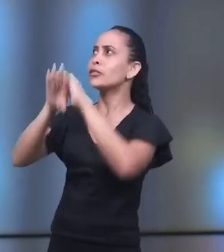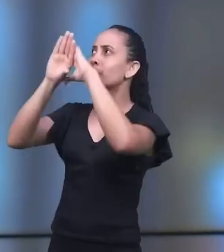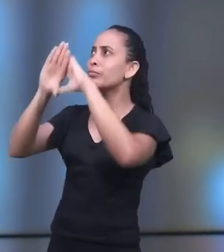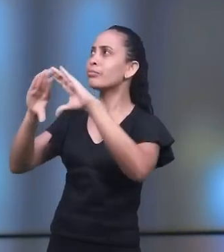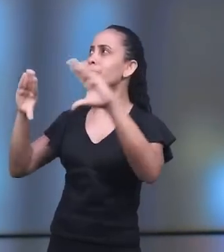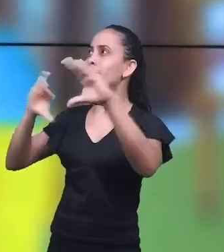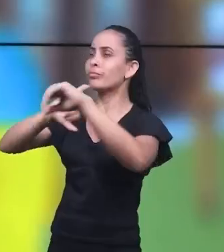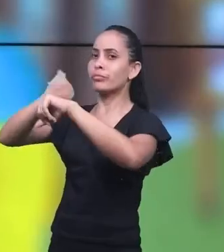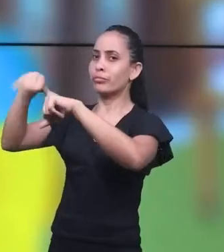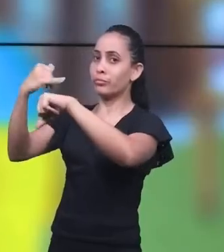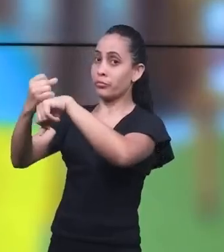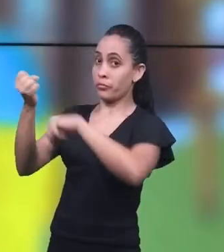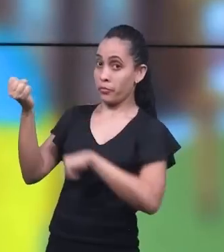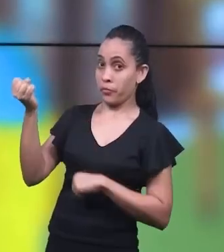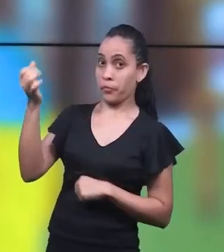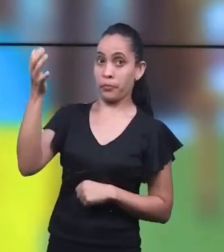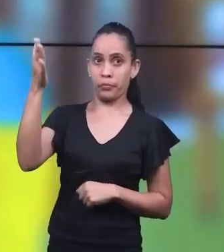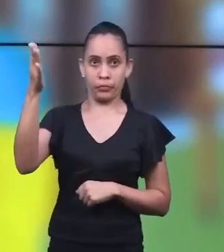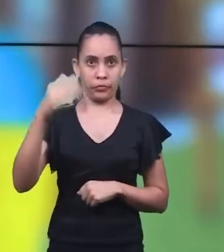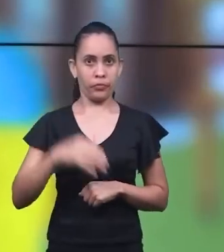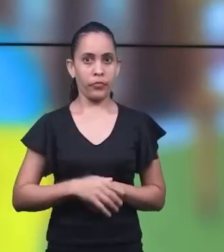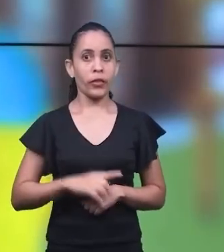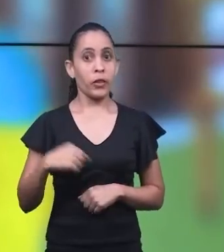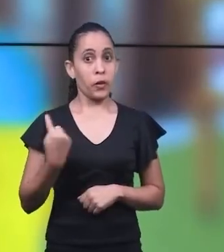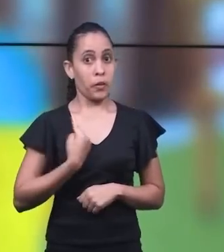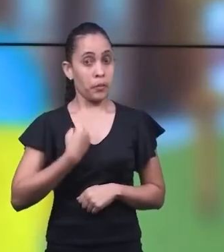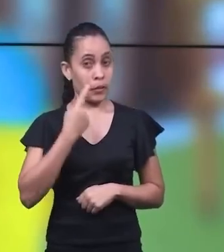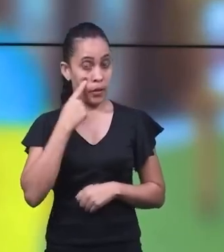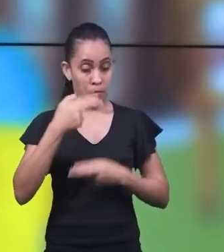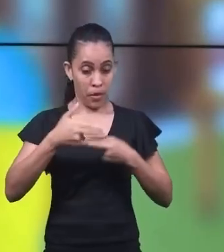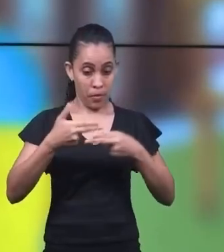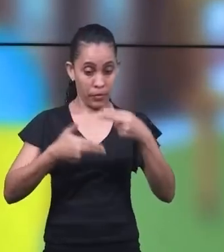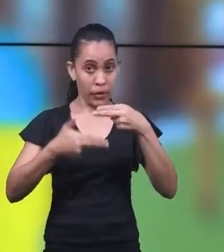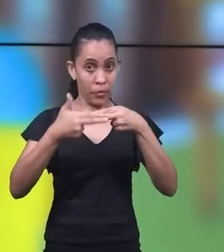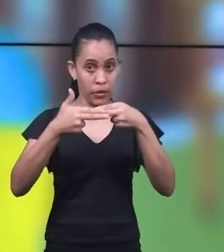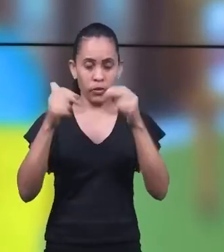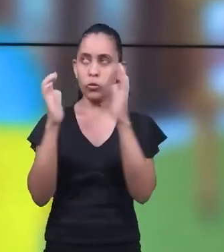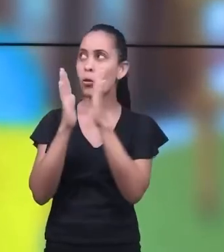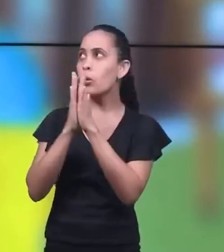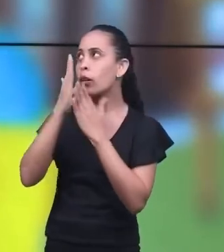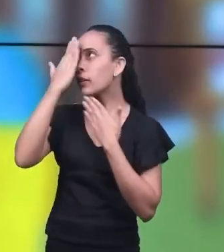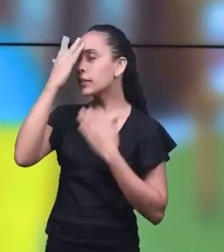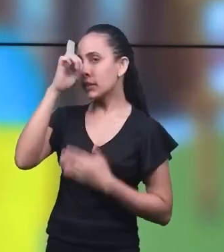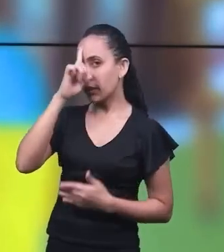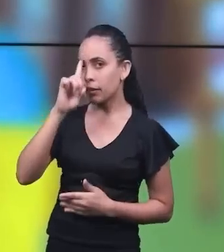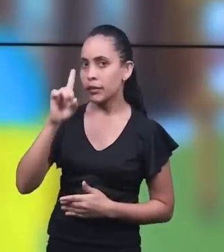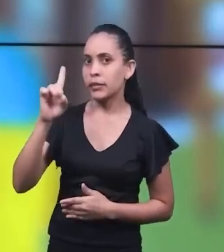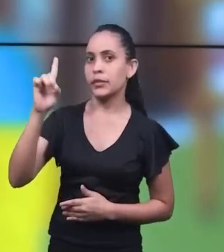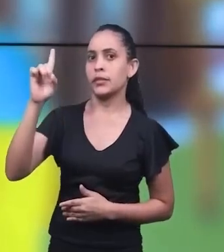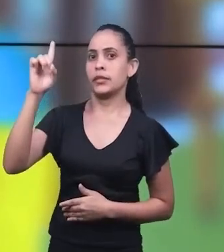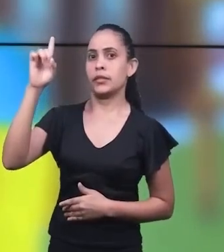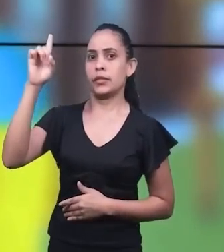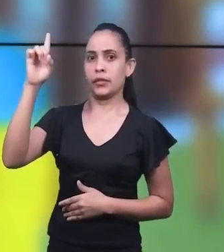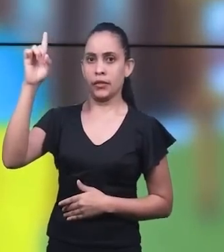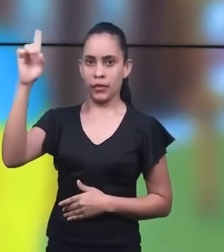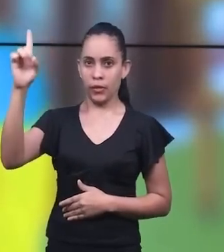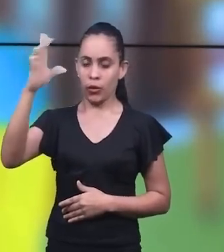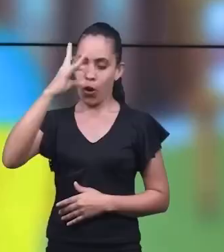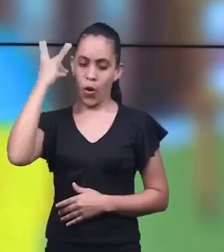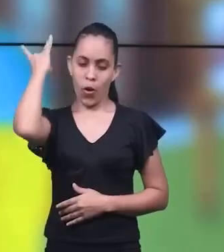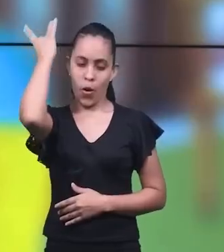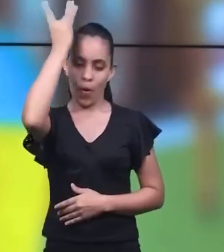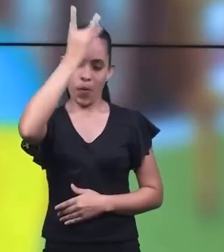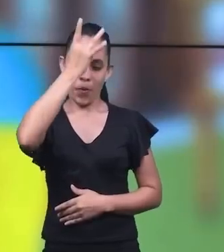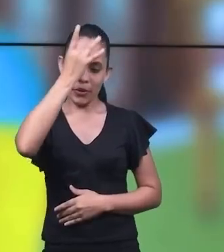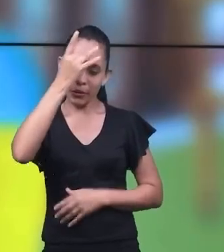Jerusalém Celestial. Vamos ver que em sua glorificação, Neemias disse assim, e deixe o